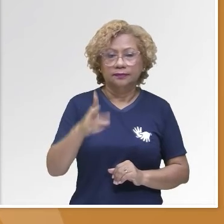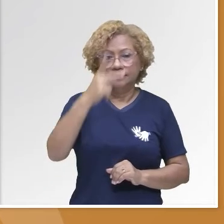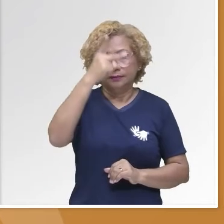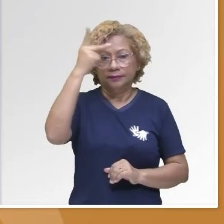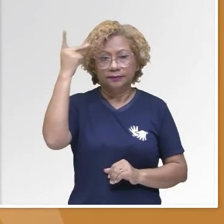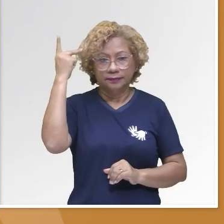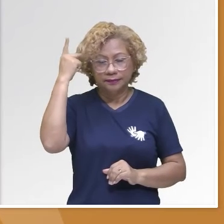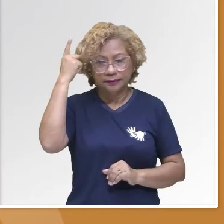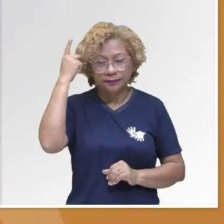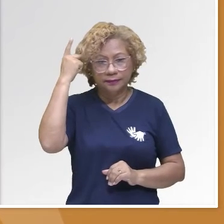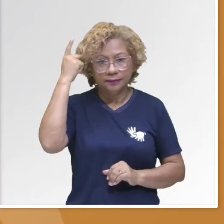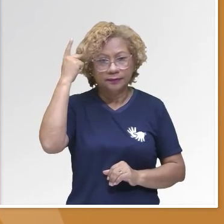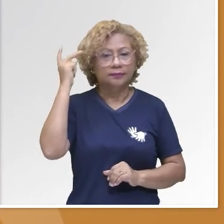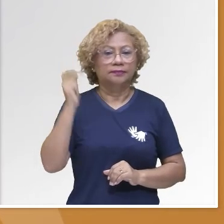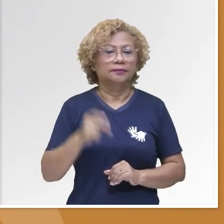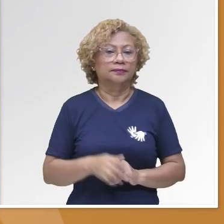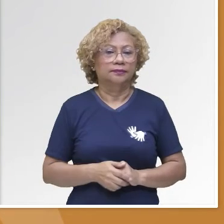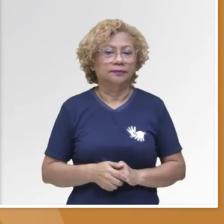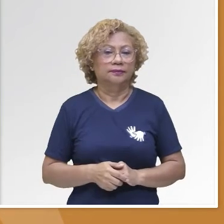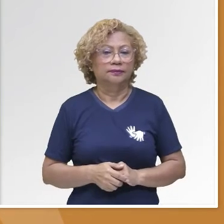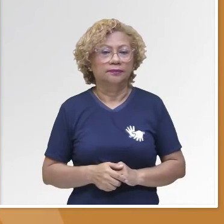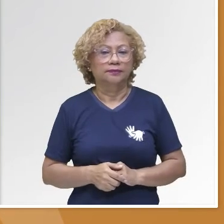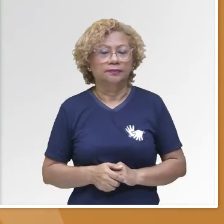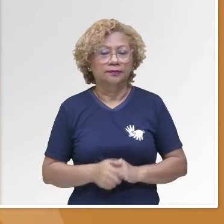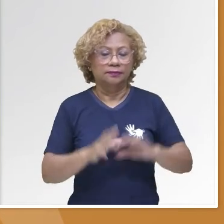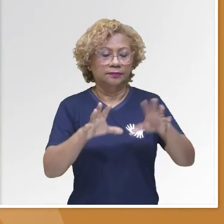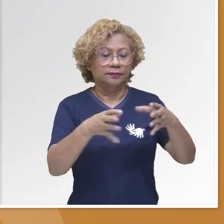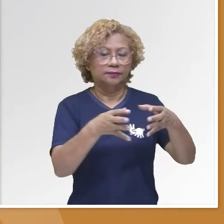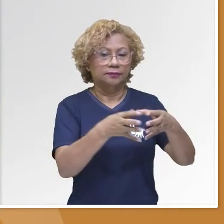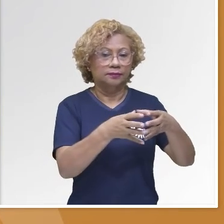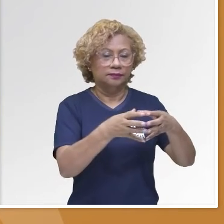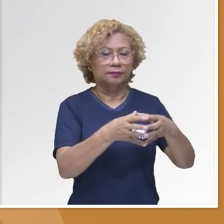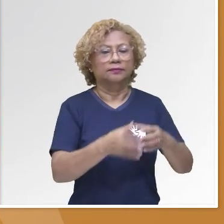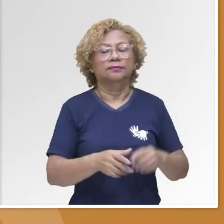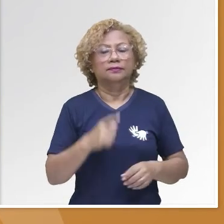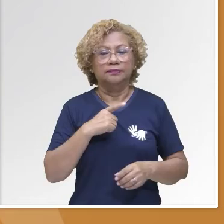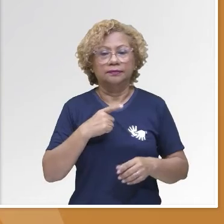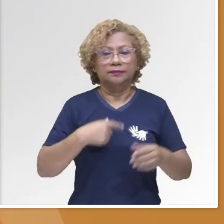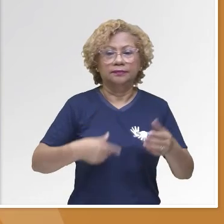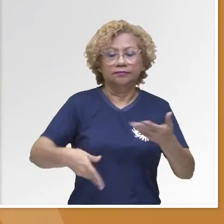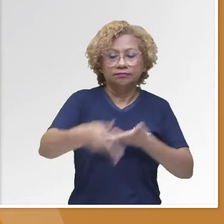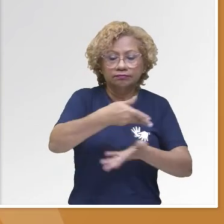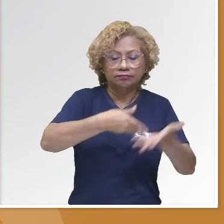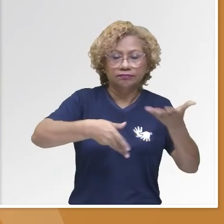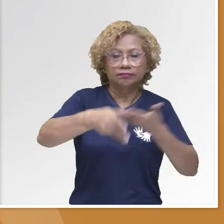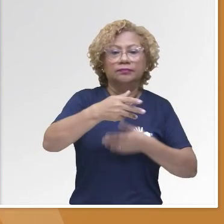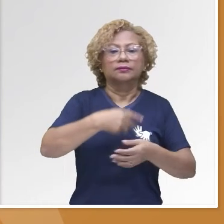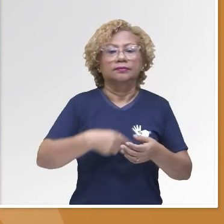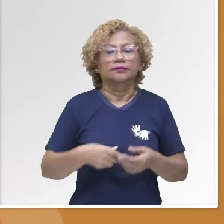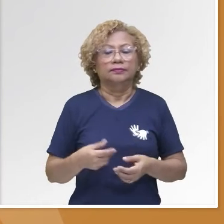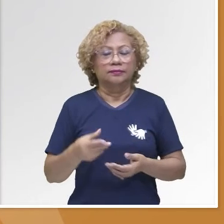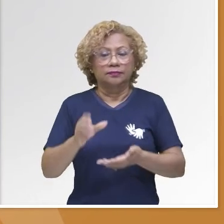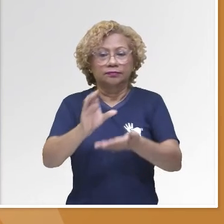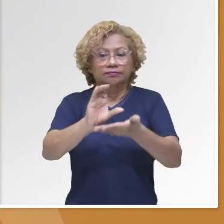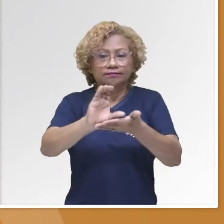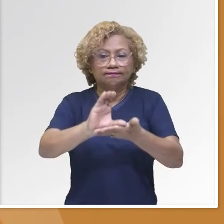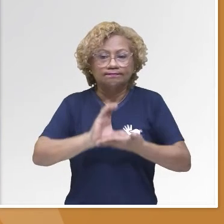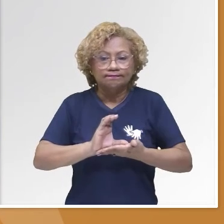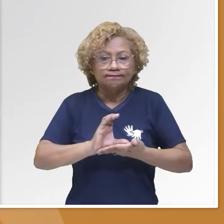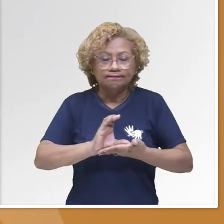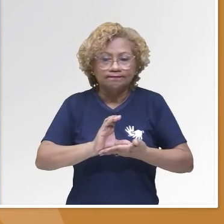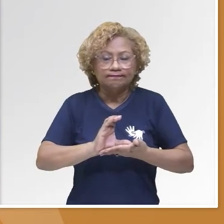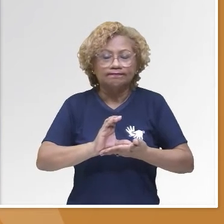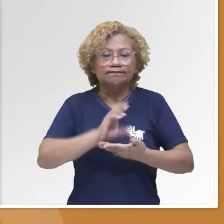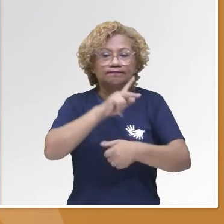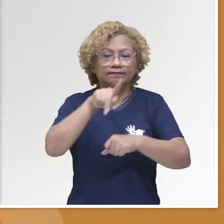A liberalização, né? Da circulação de capitais, que isso aqui é o que? É o dinheiro, né? Que